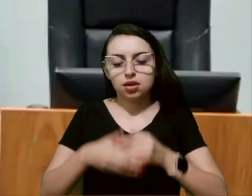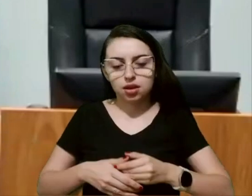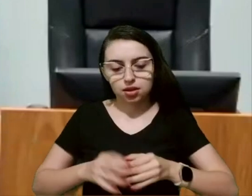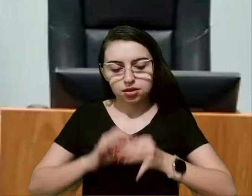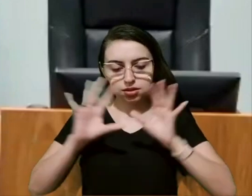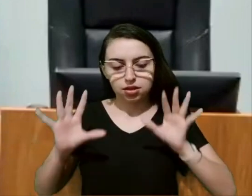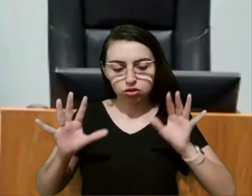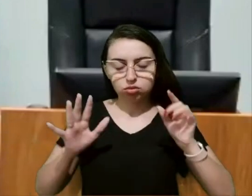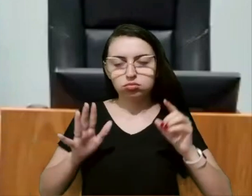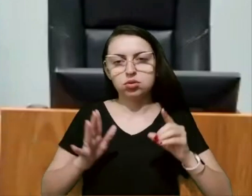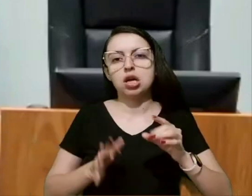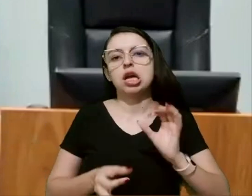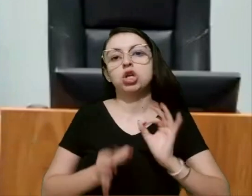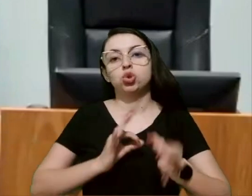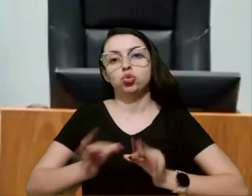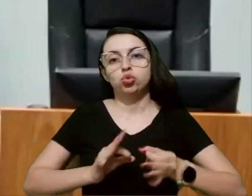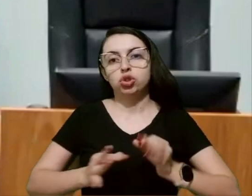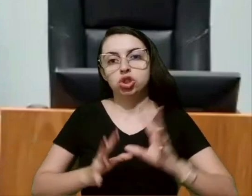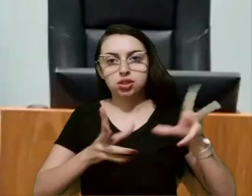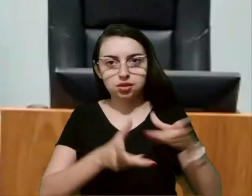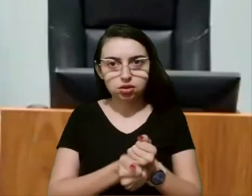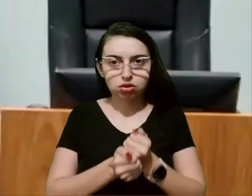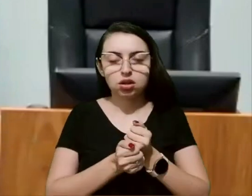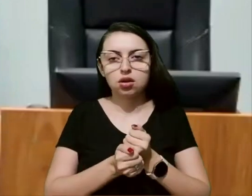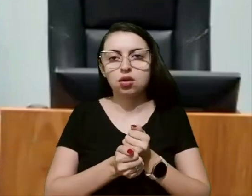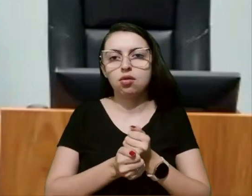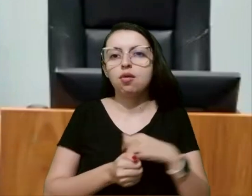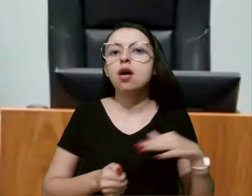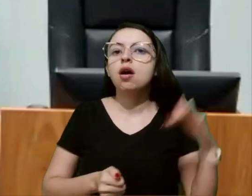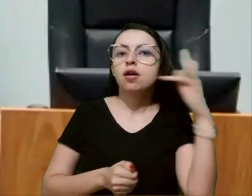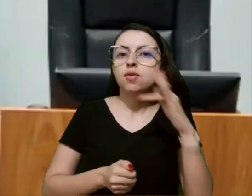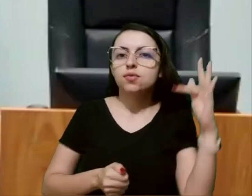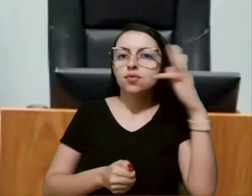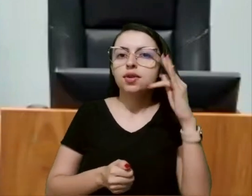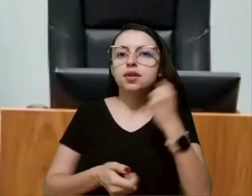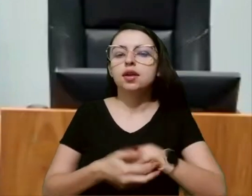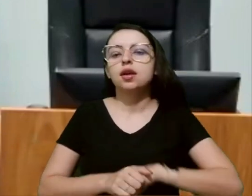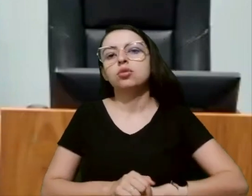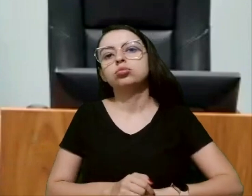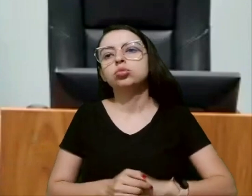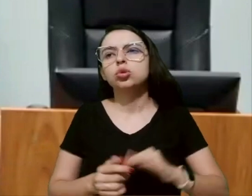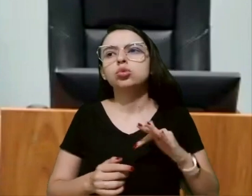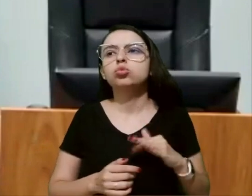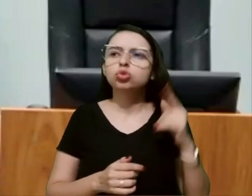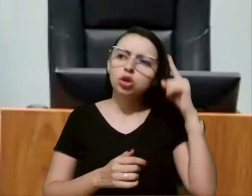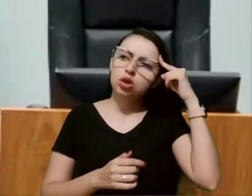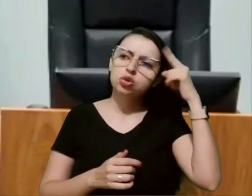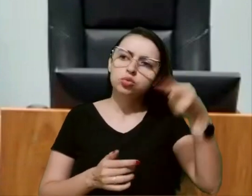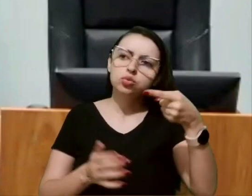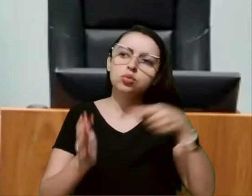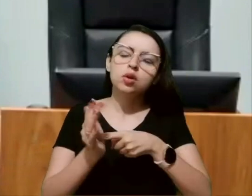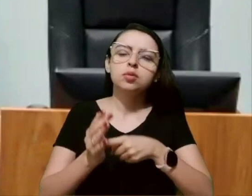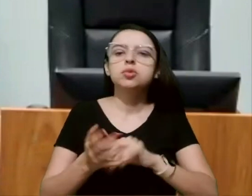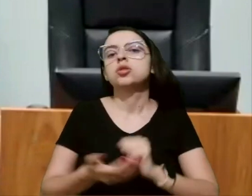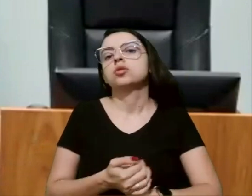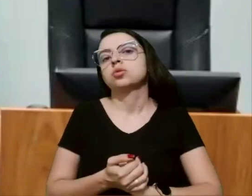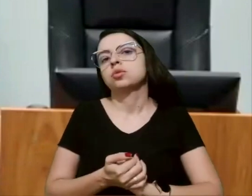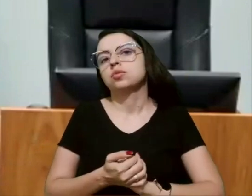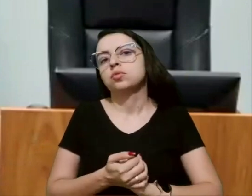da justiça, de uma geral, e da justiça federal em particular. Esse é o nosso propósito. E aí, então, nós,